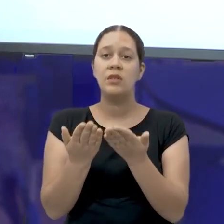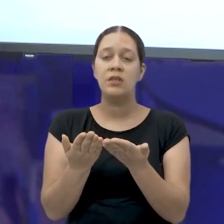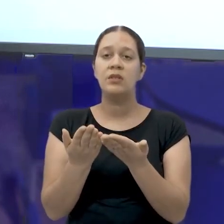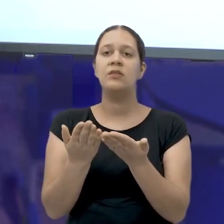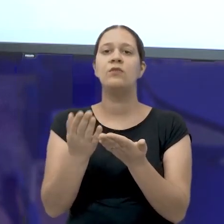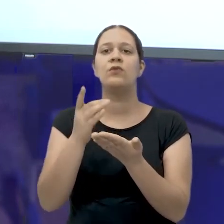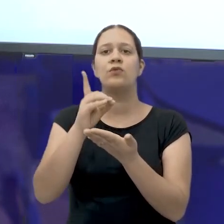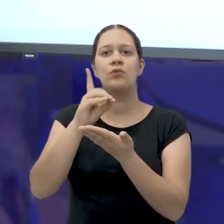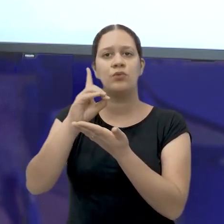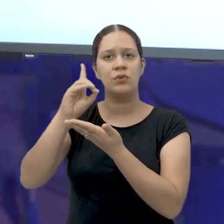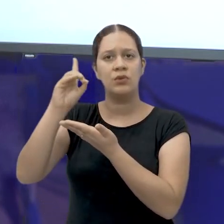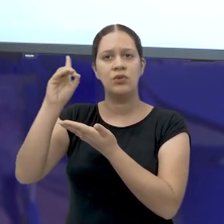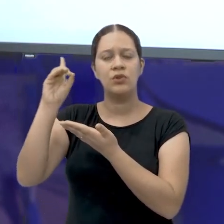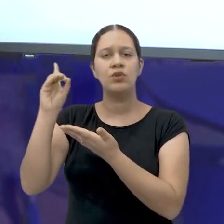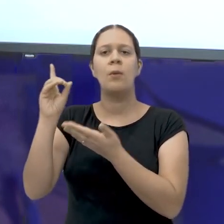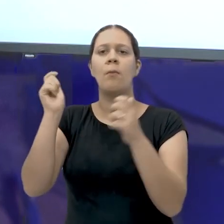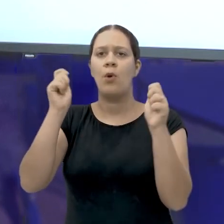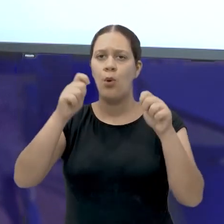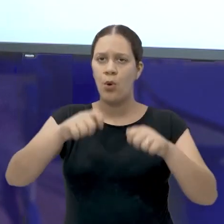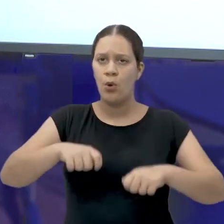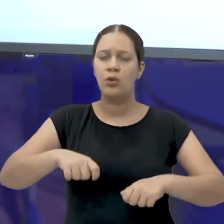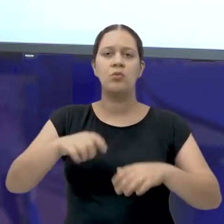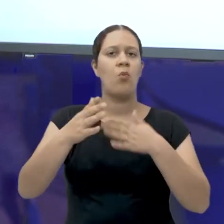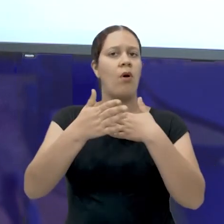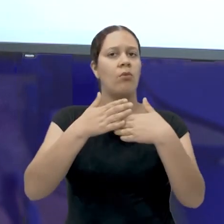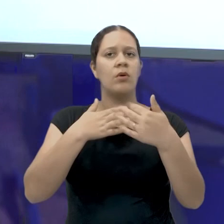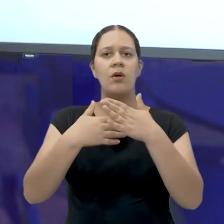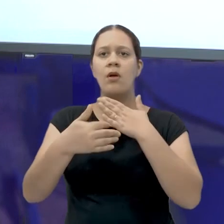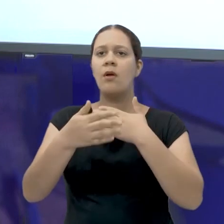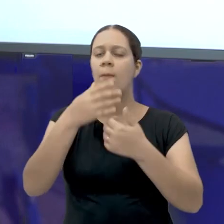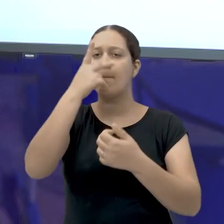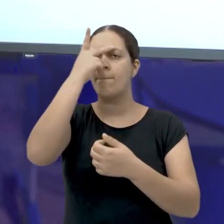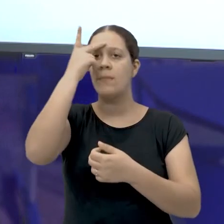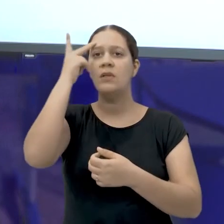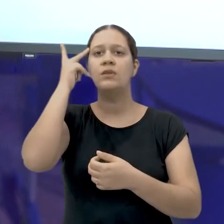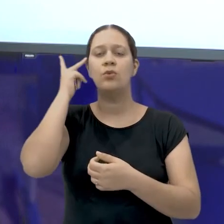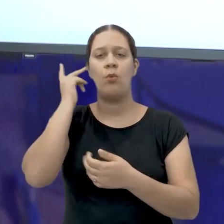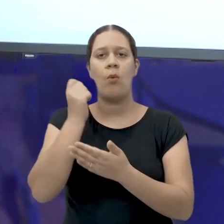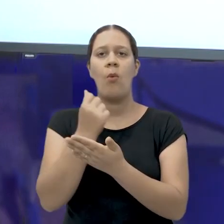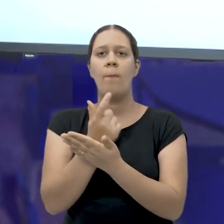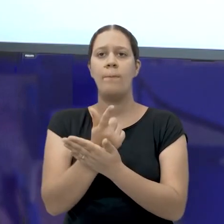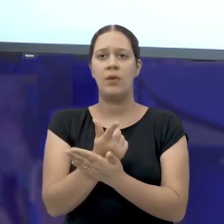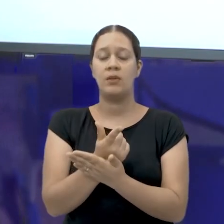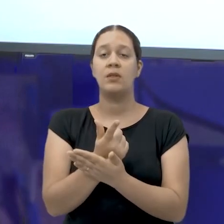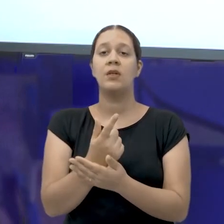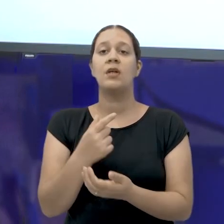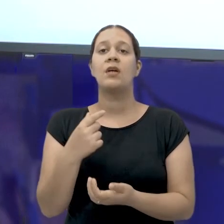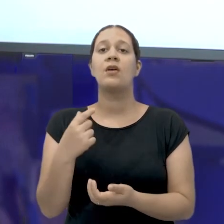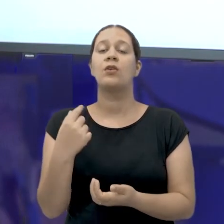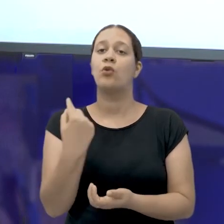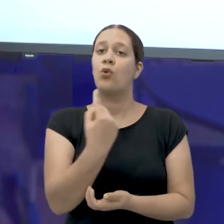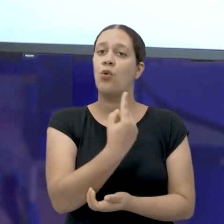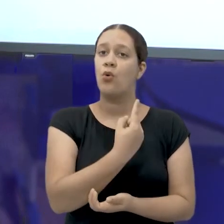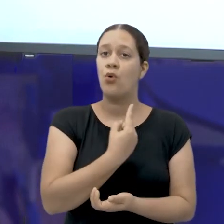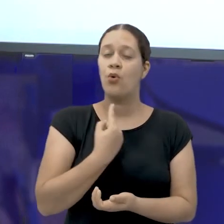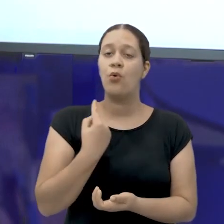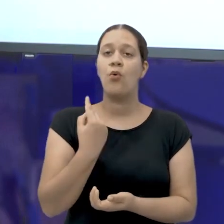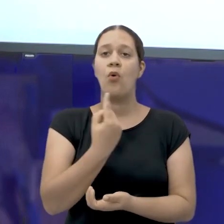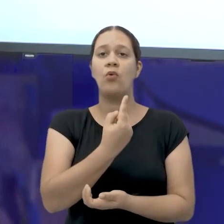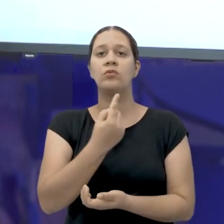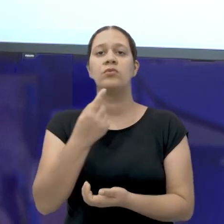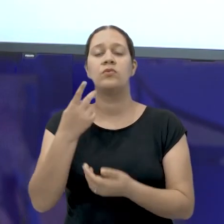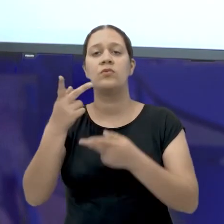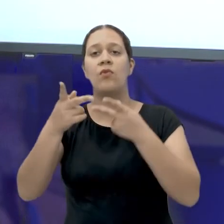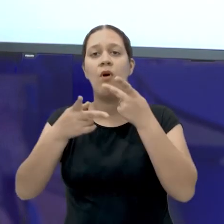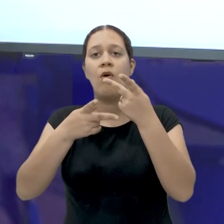é acessível para qualquer pessoa. É por isso que aqui nós estamos falando da difusão, ou seja,